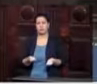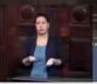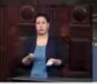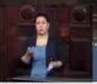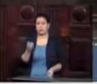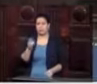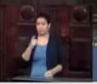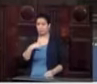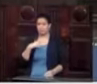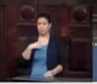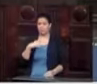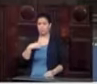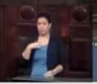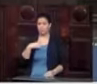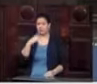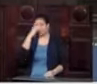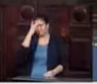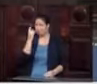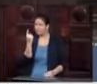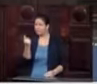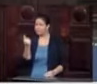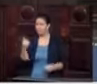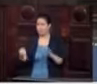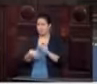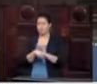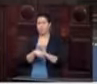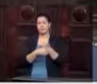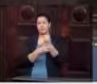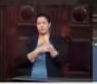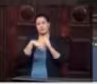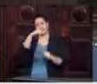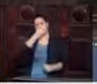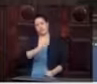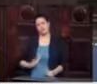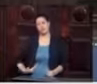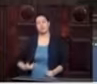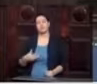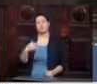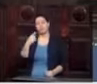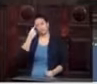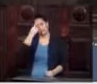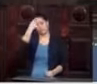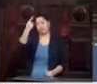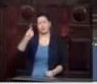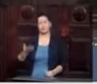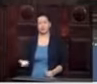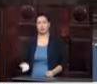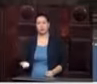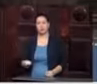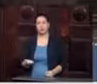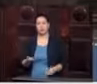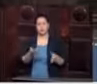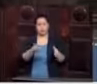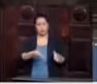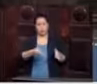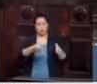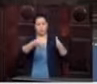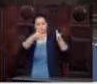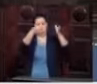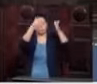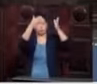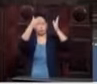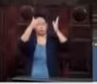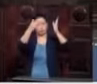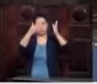que alguém da segurança pública tenha tido essa brilhante ideia, colocar uma torre blindada